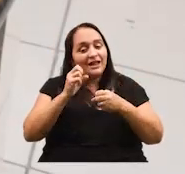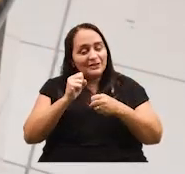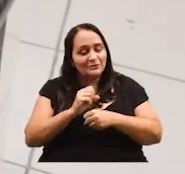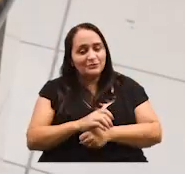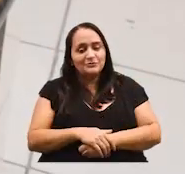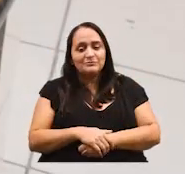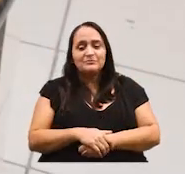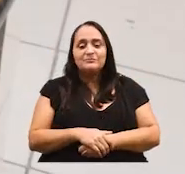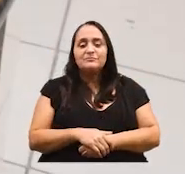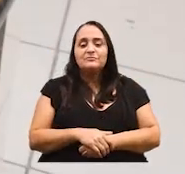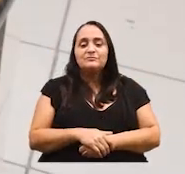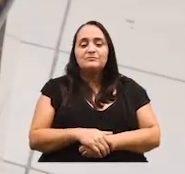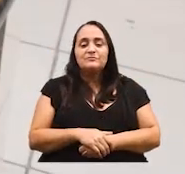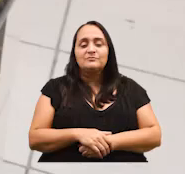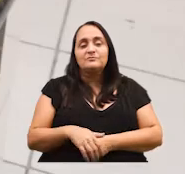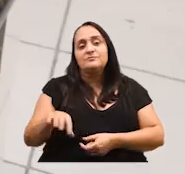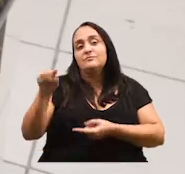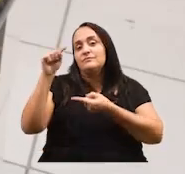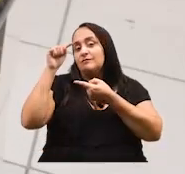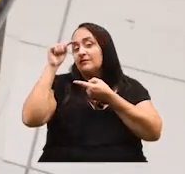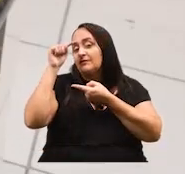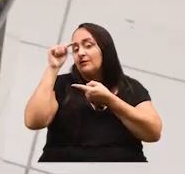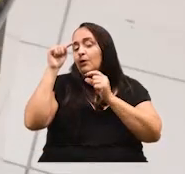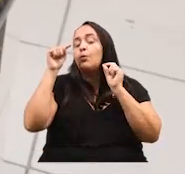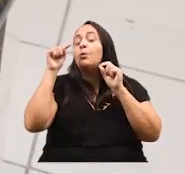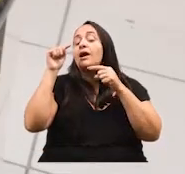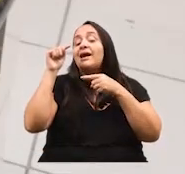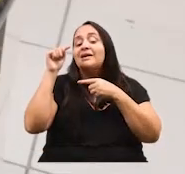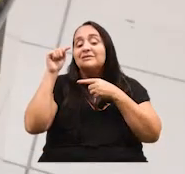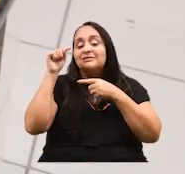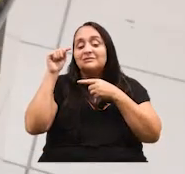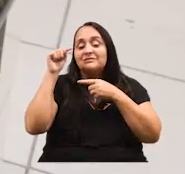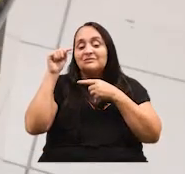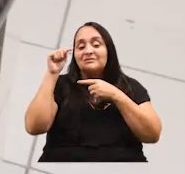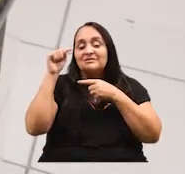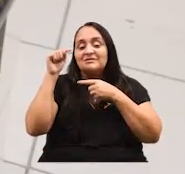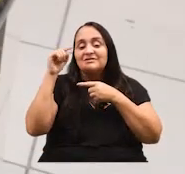também. E por fim, temos esse ingrediente aqui. Quem sabe o que é isso?